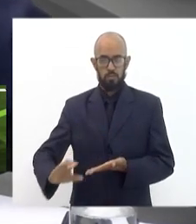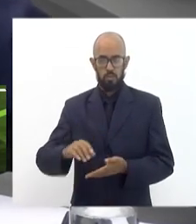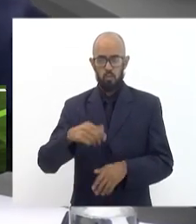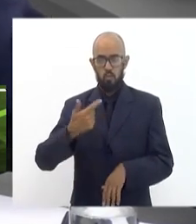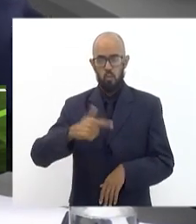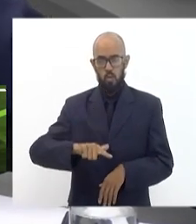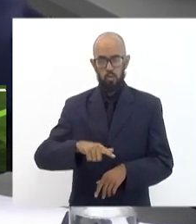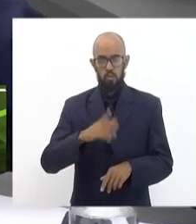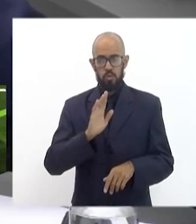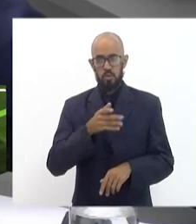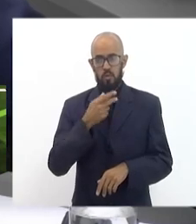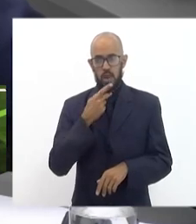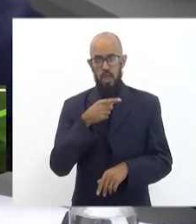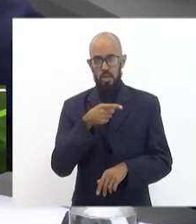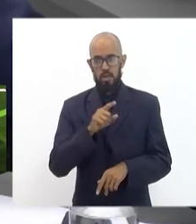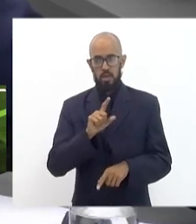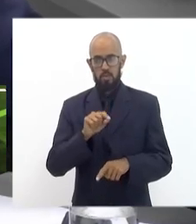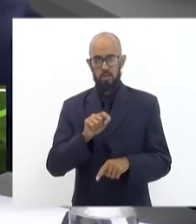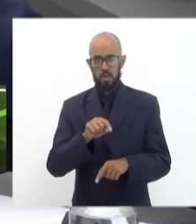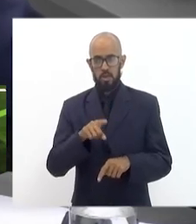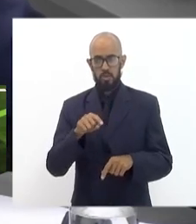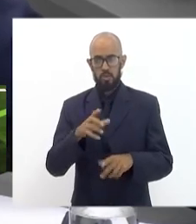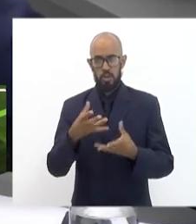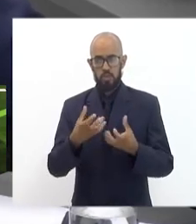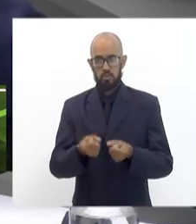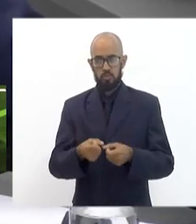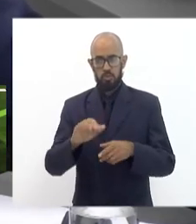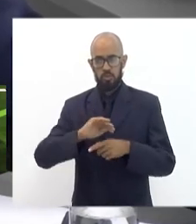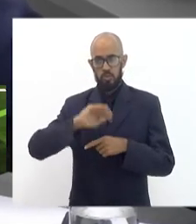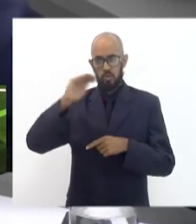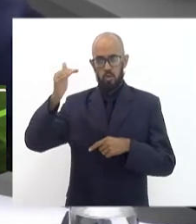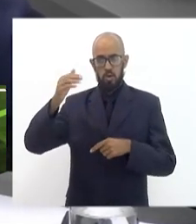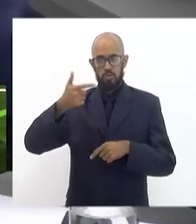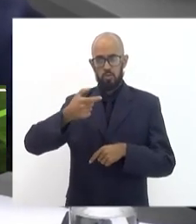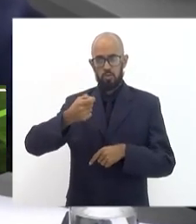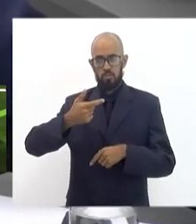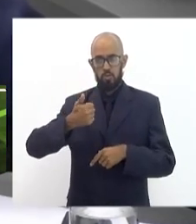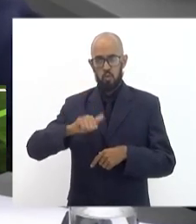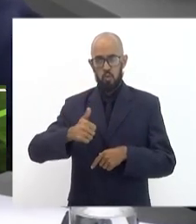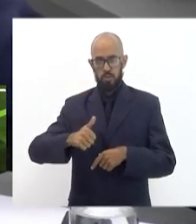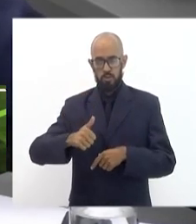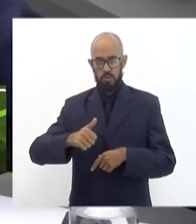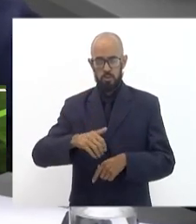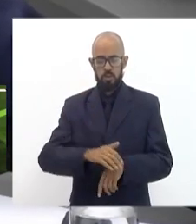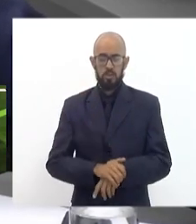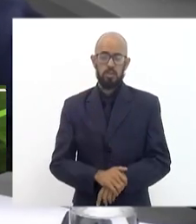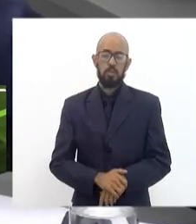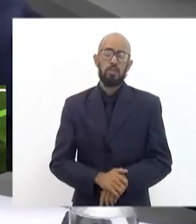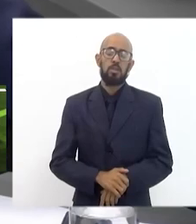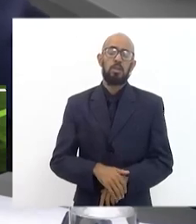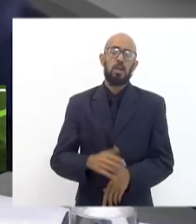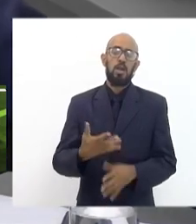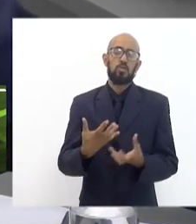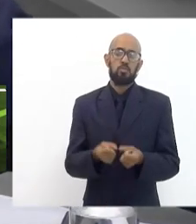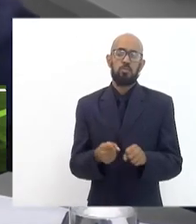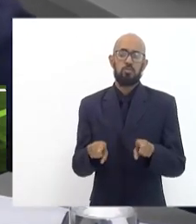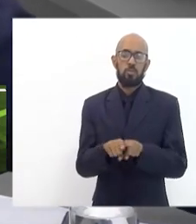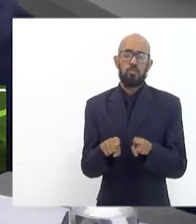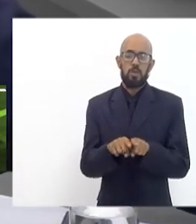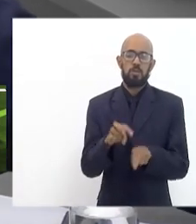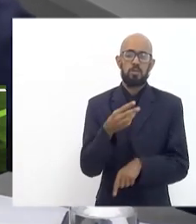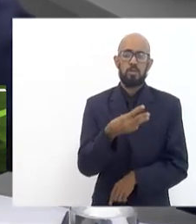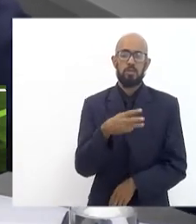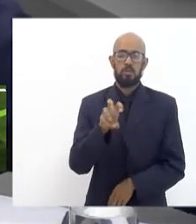investimento já disse aqui nós Assumimos as encostas do passado o outro investimento Assumimos as 350